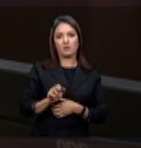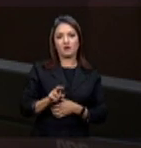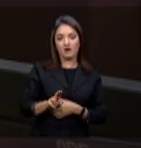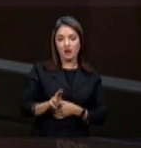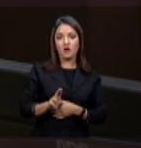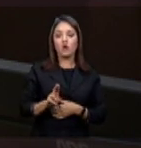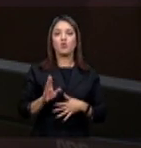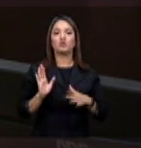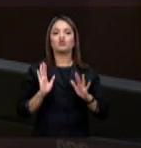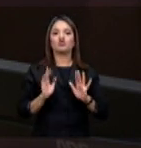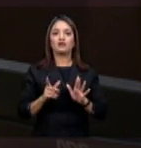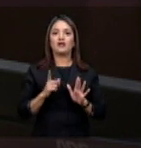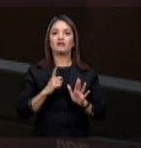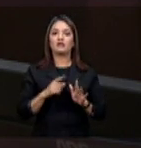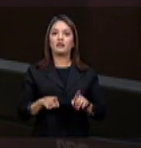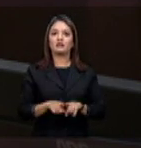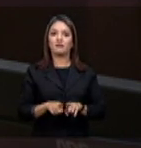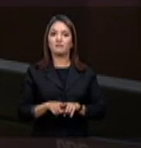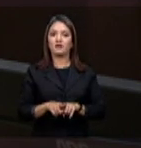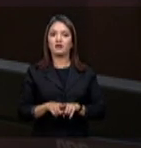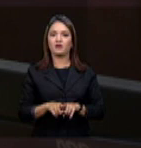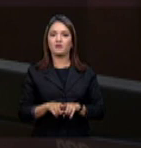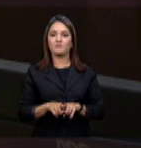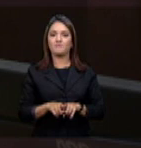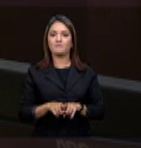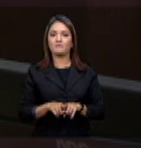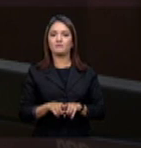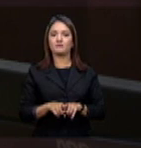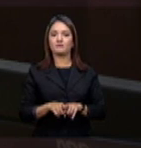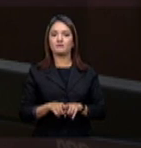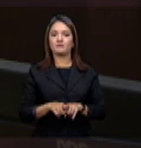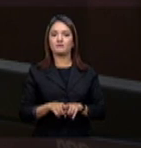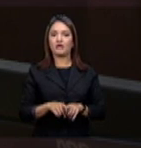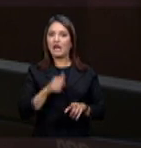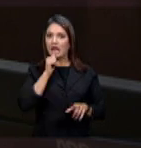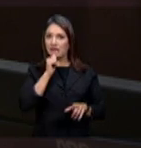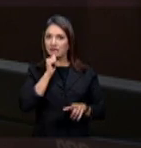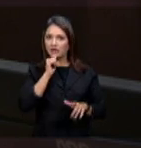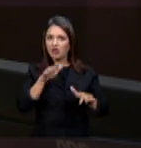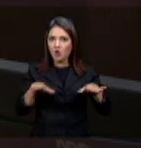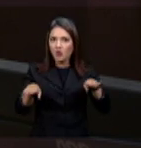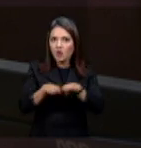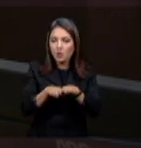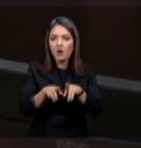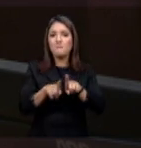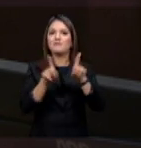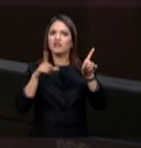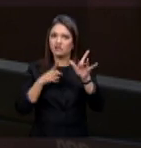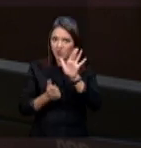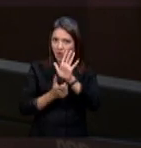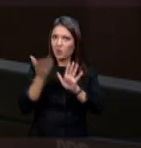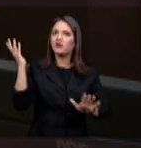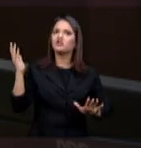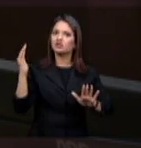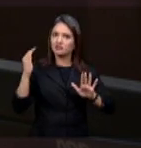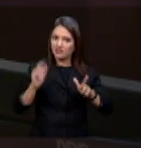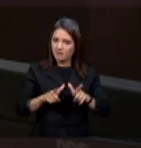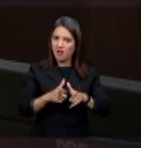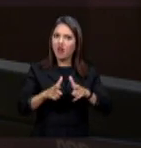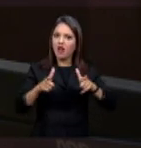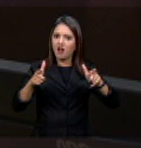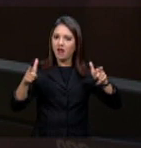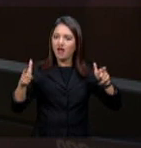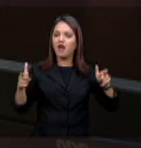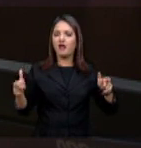expressivo uma não igualdade mas já o uma expressiva a crescimento